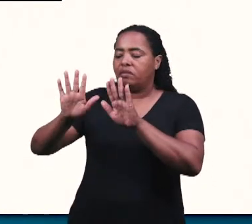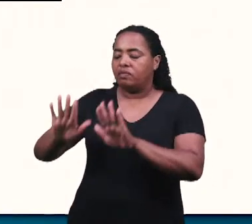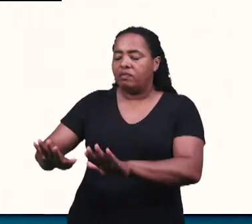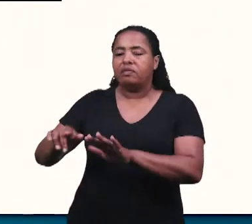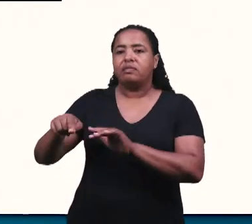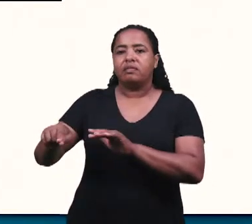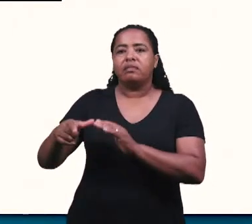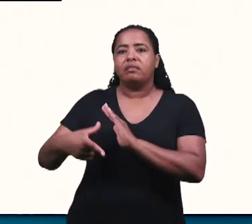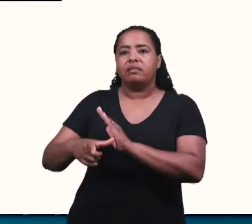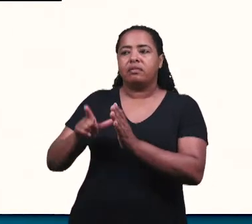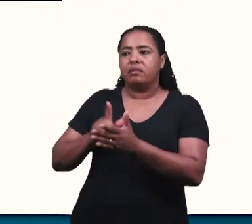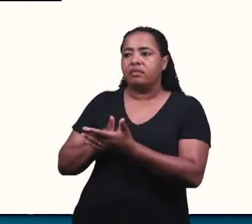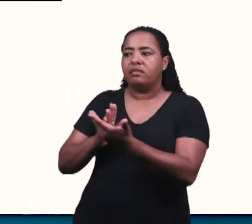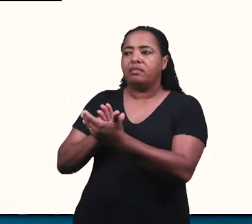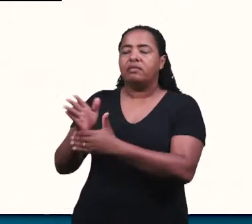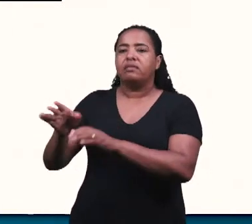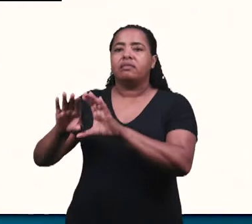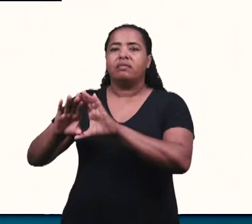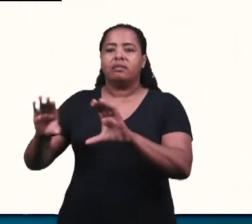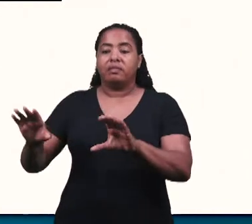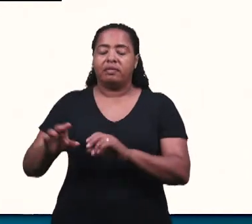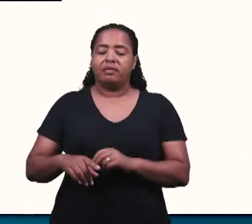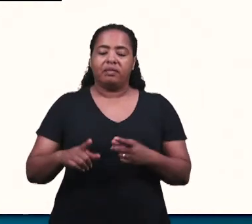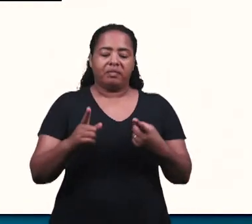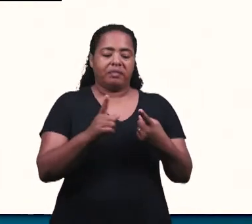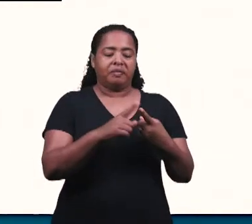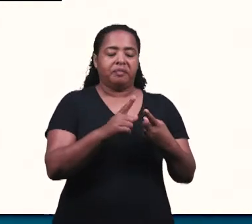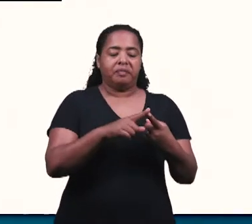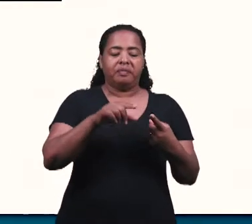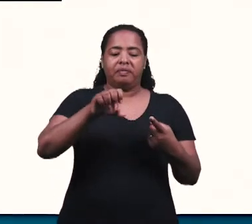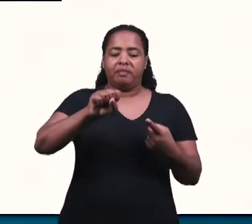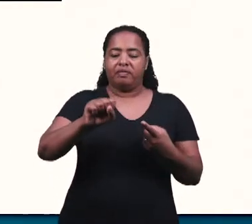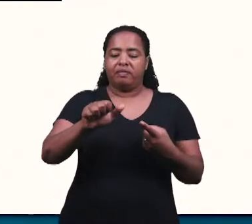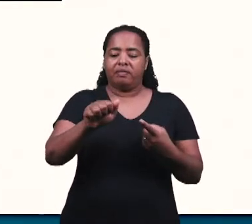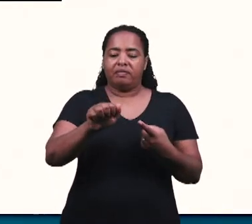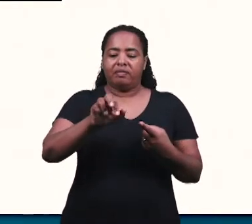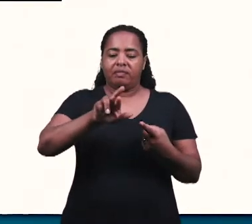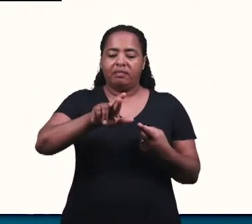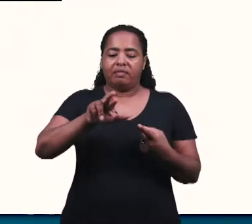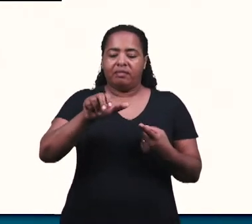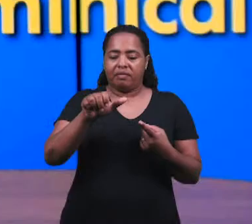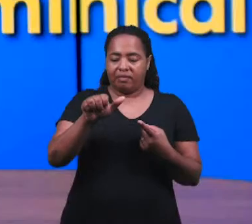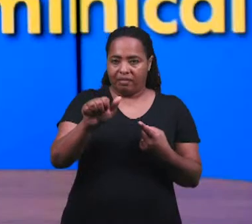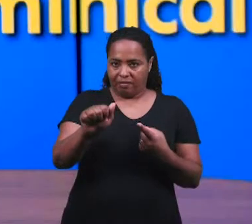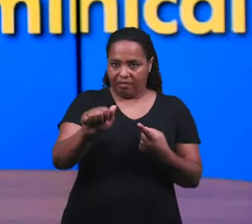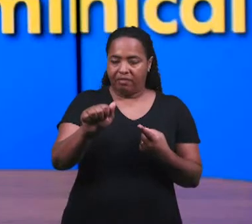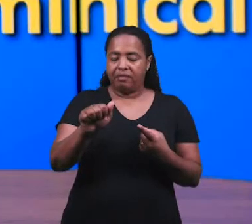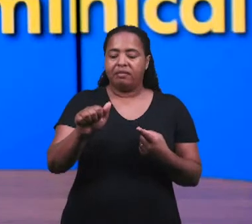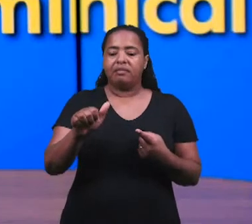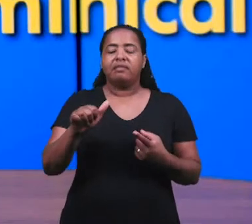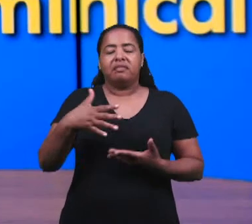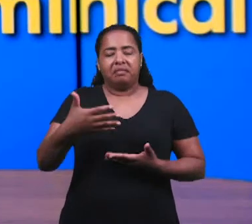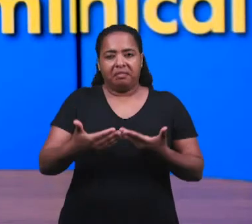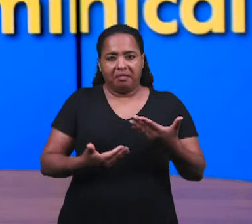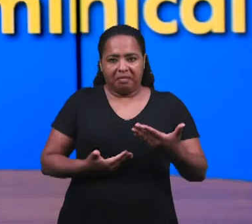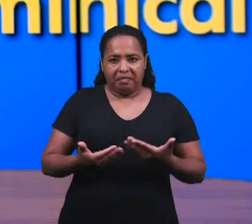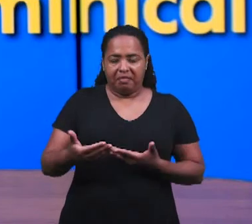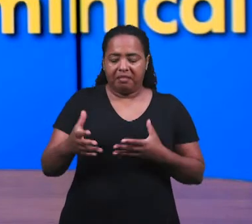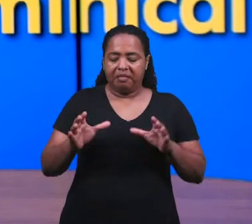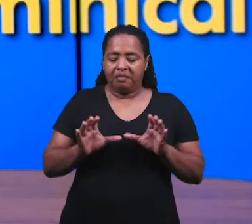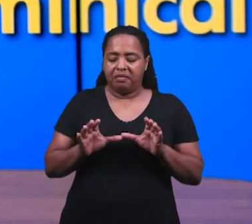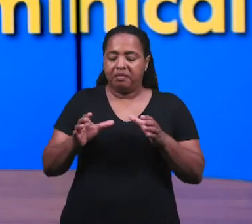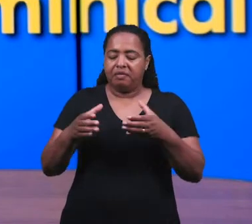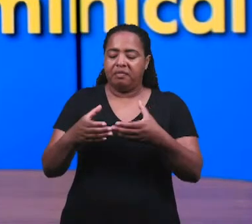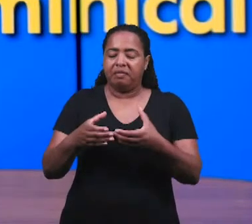vamos dirigir também a 3 universitários. Primeiramente, a Sara. A Sara, ela é uma serva do Senhor